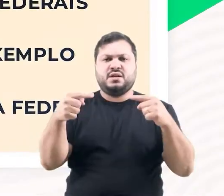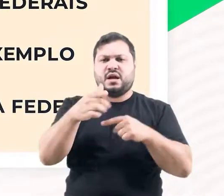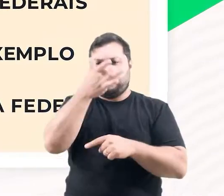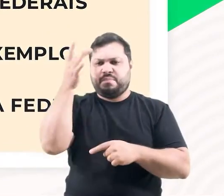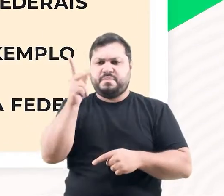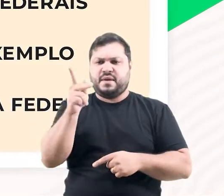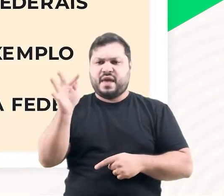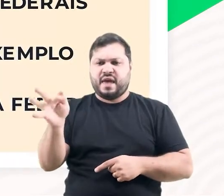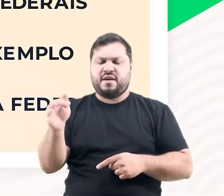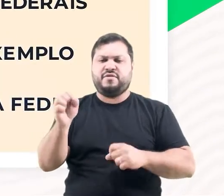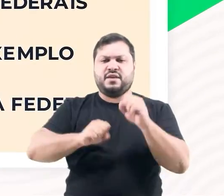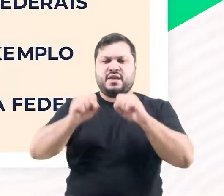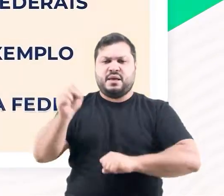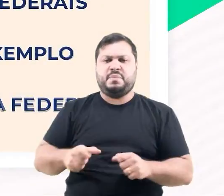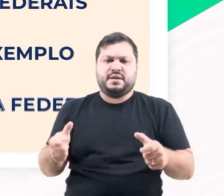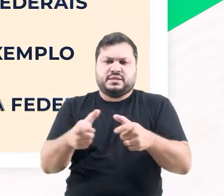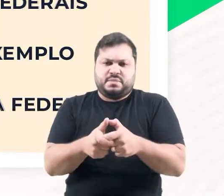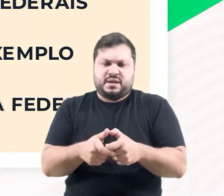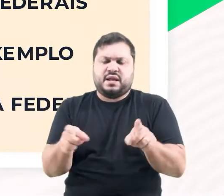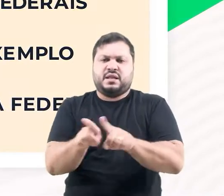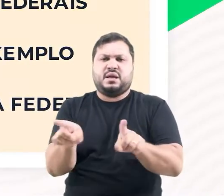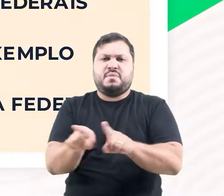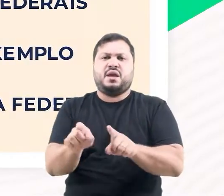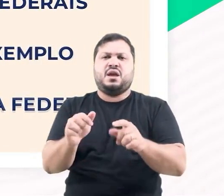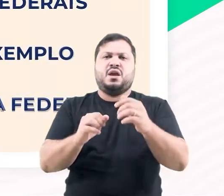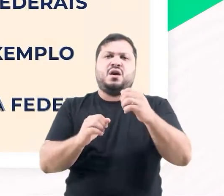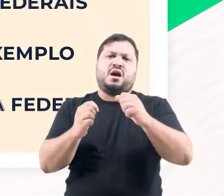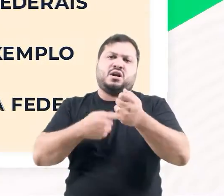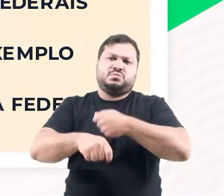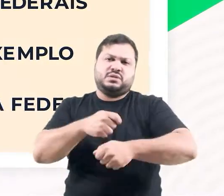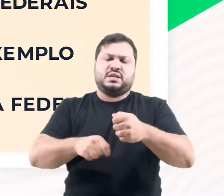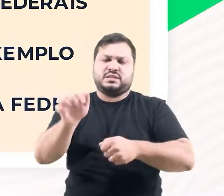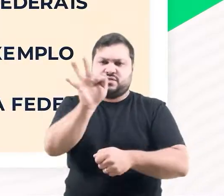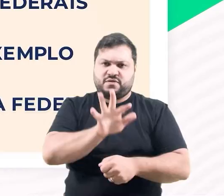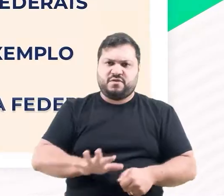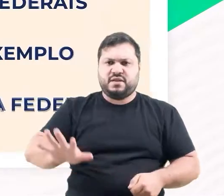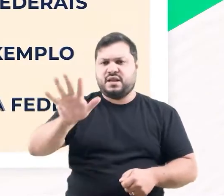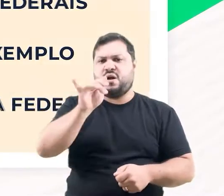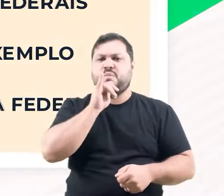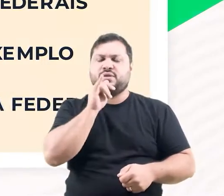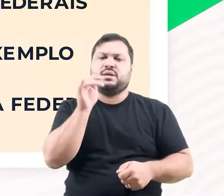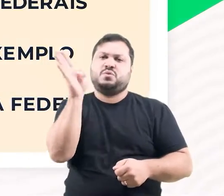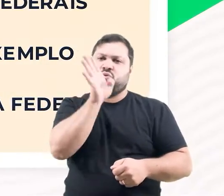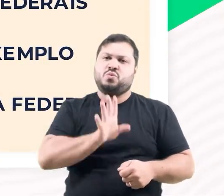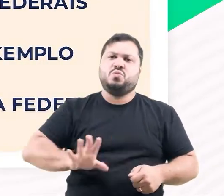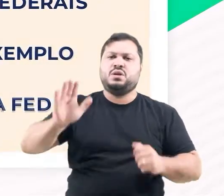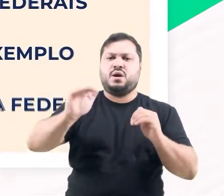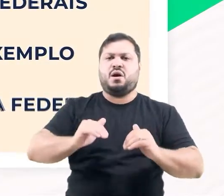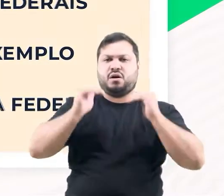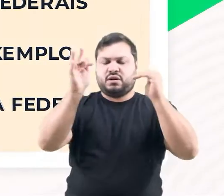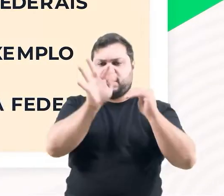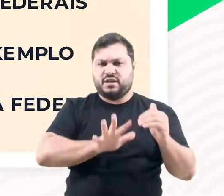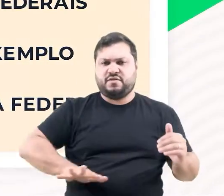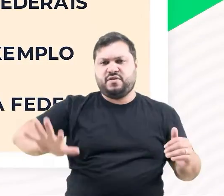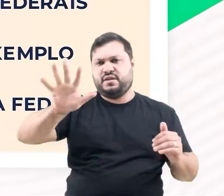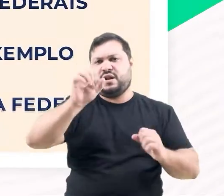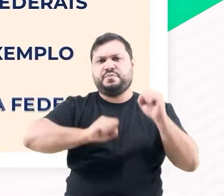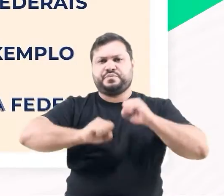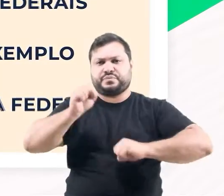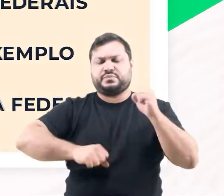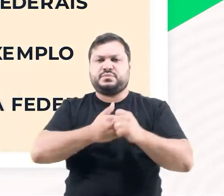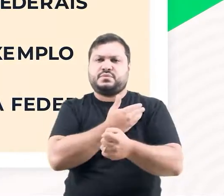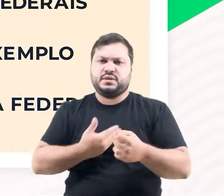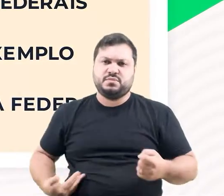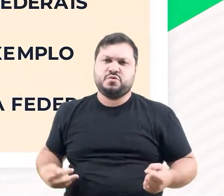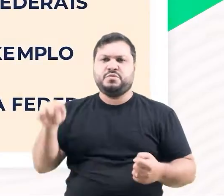relacionadas a pessoas físicas, pequenas empresas e órgãos da administração federal, como União, autarquias federais e